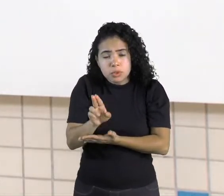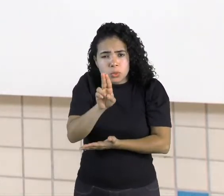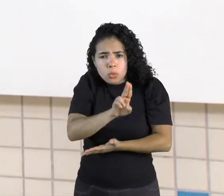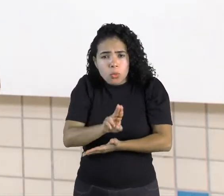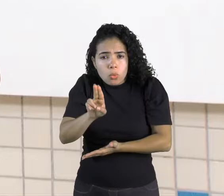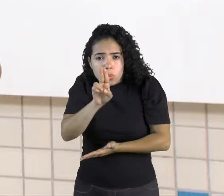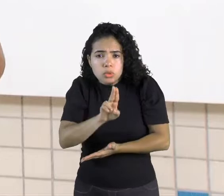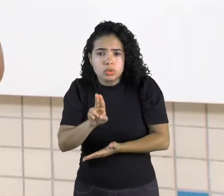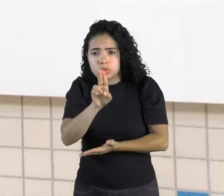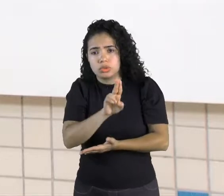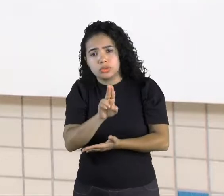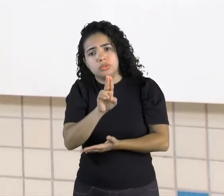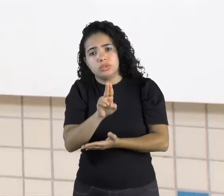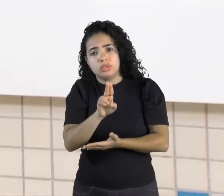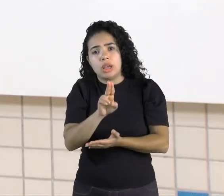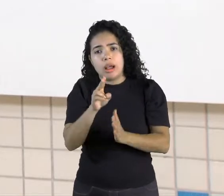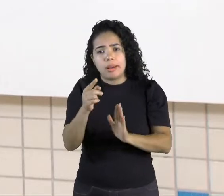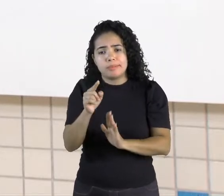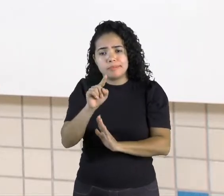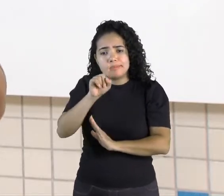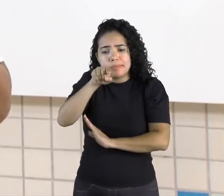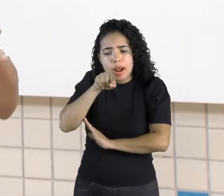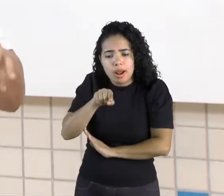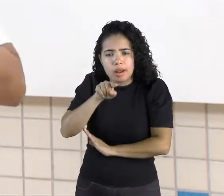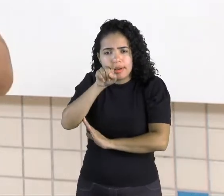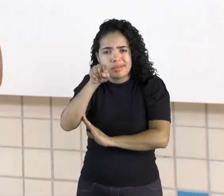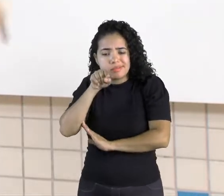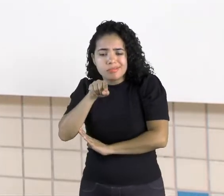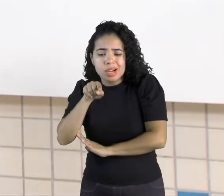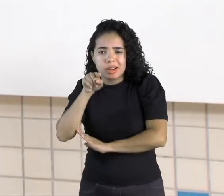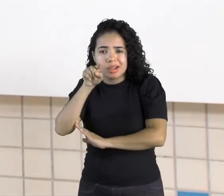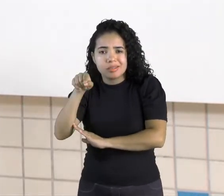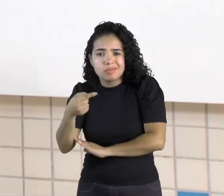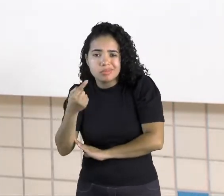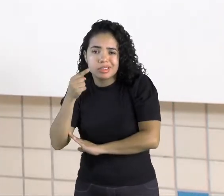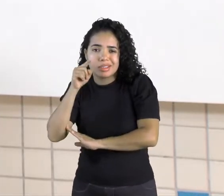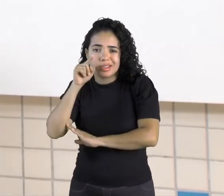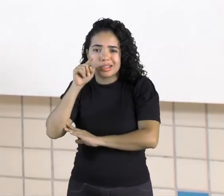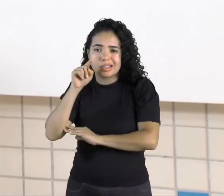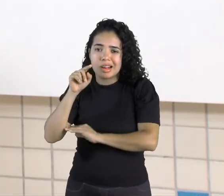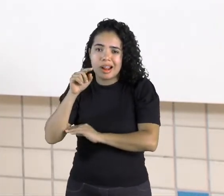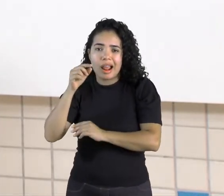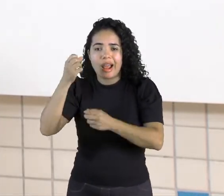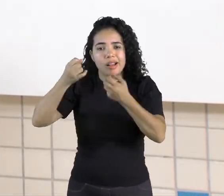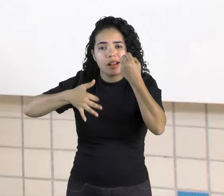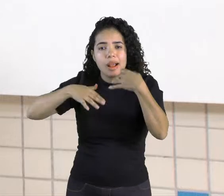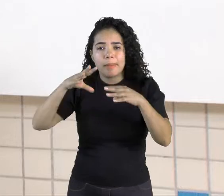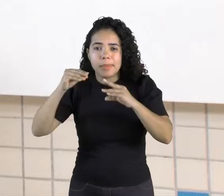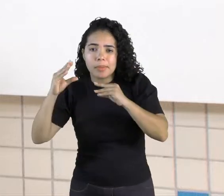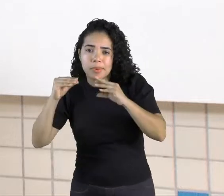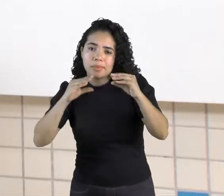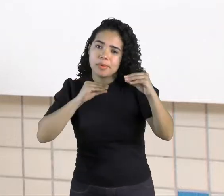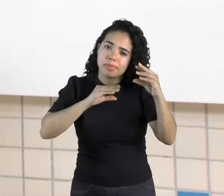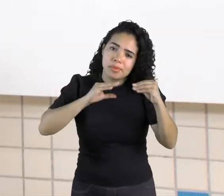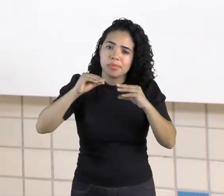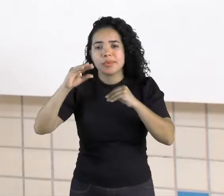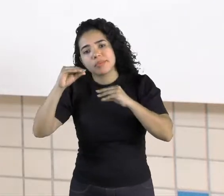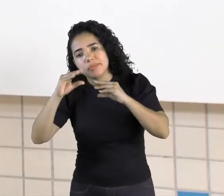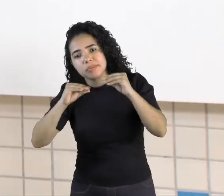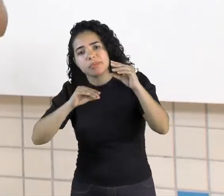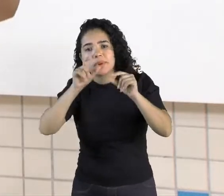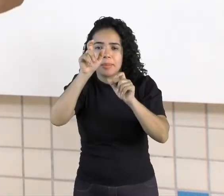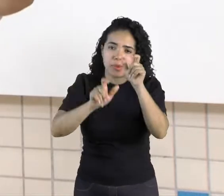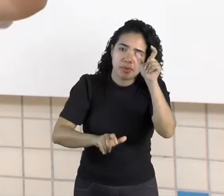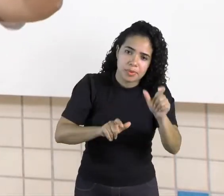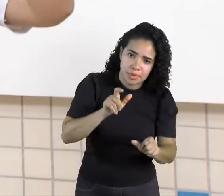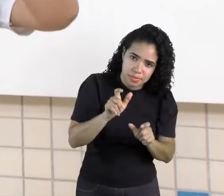utiliza muito a questão das pontuações, da fala dos personagens, entendeu? Então, no discurso